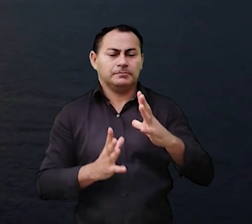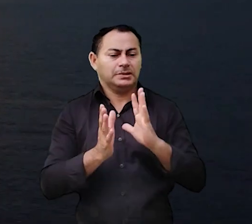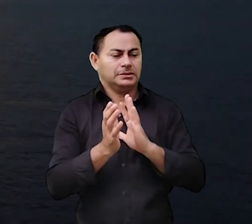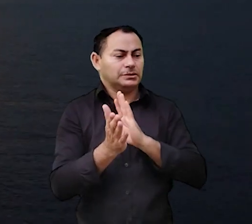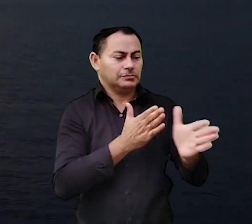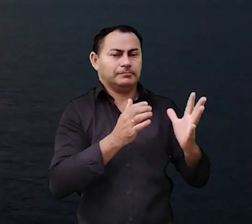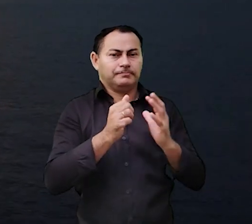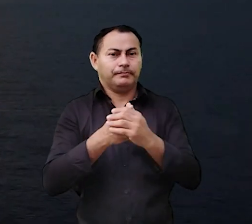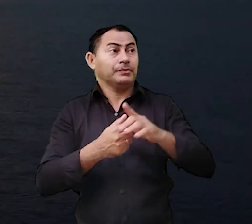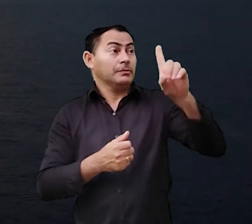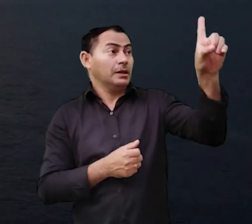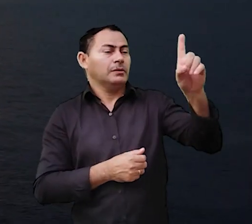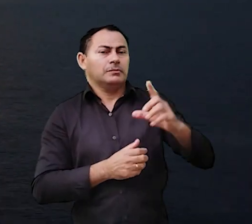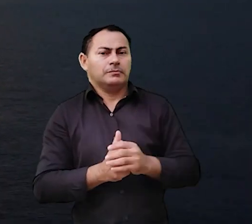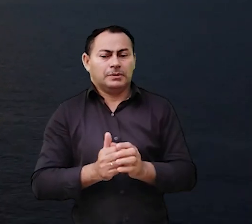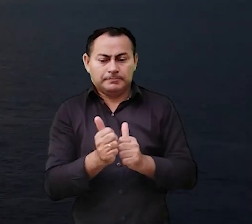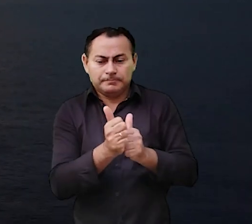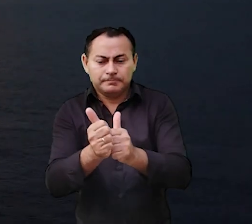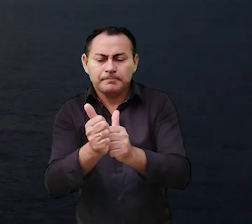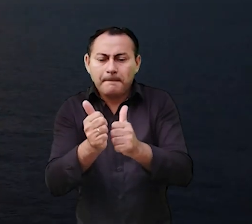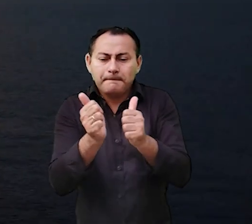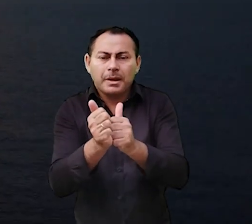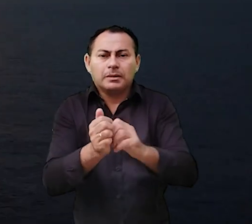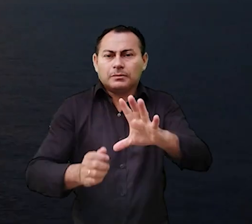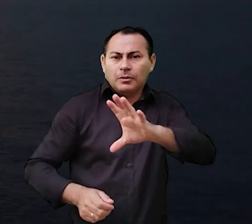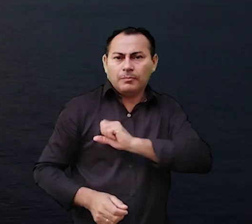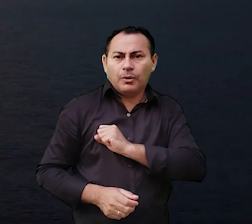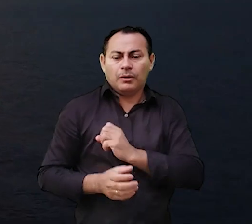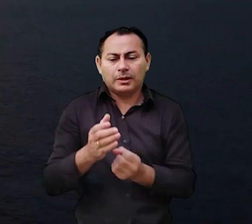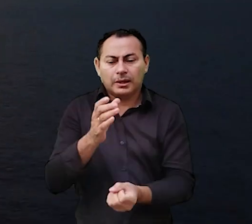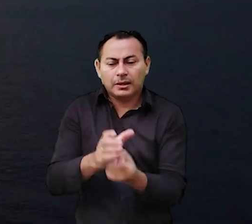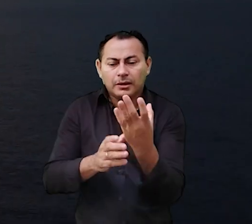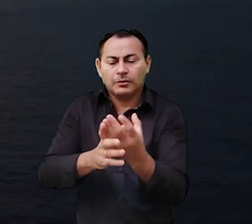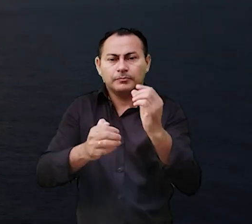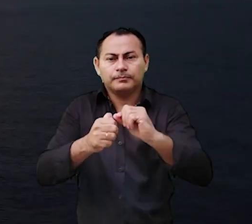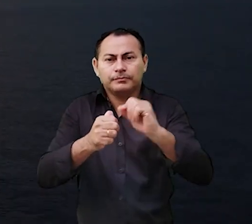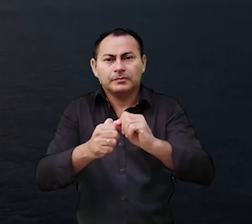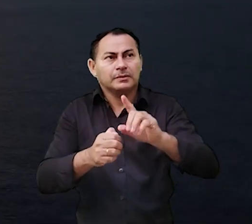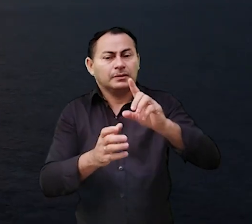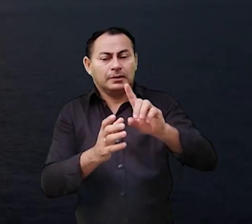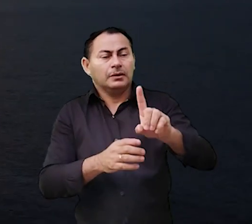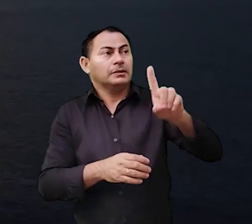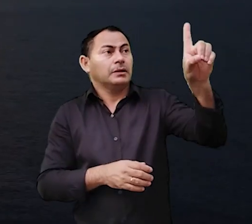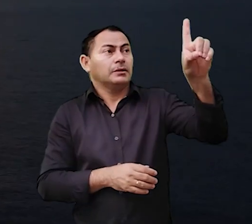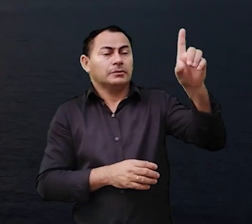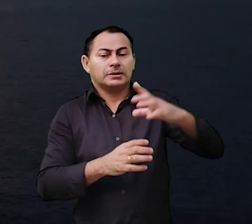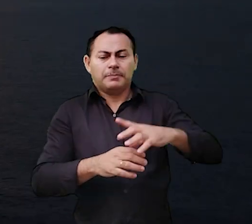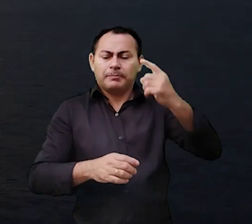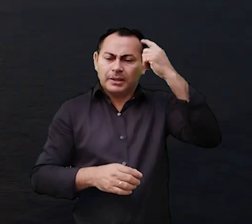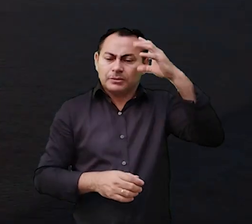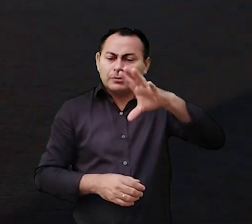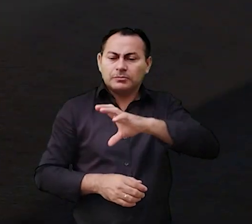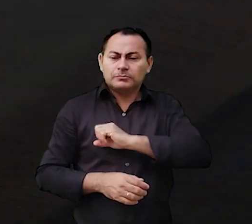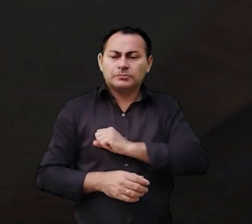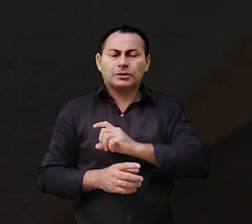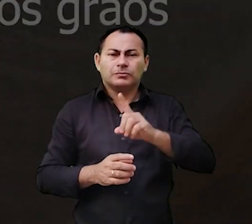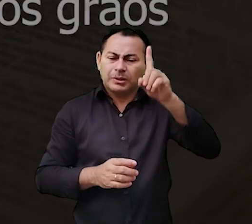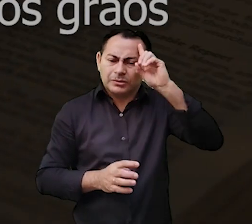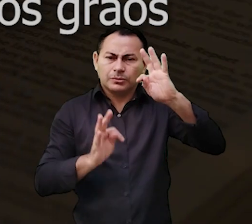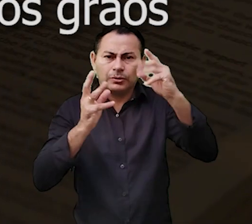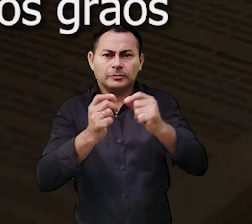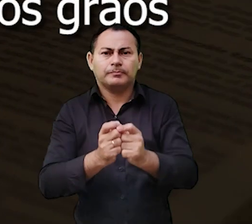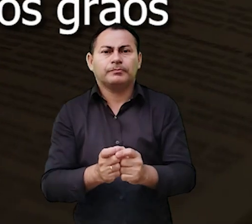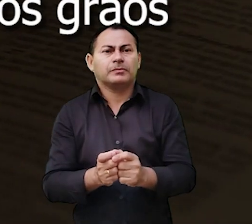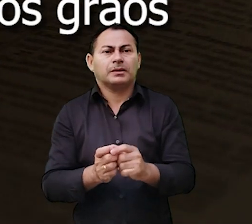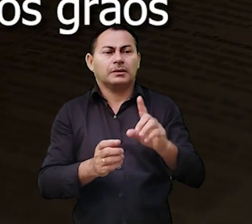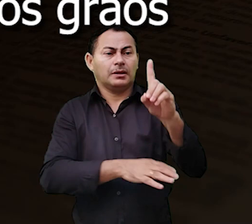consegue escapar, ao Deus que o segue de perto com amor, que o criou, ao Deus que pensa nele o dia todo. Davi diz,